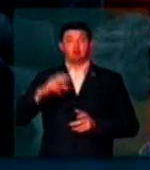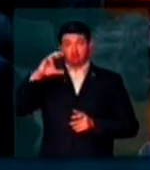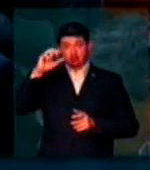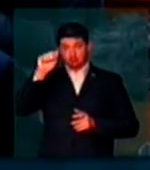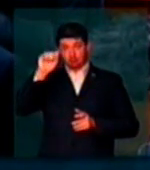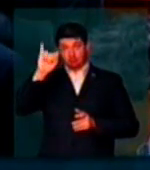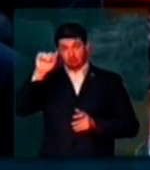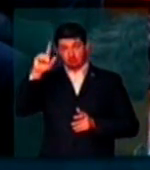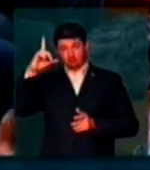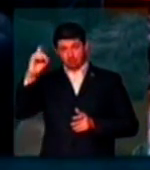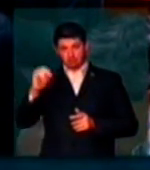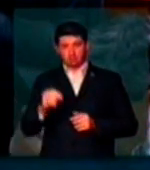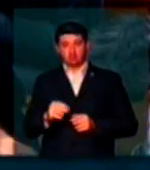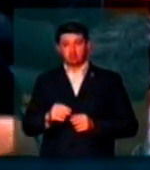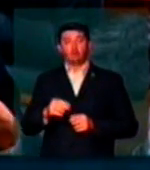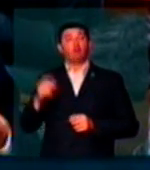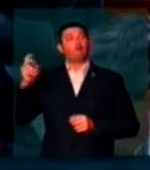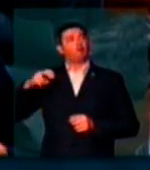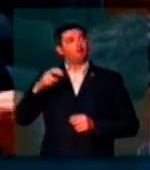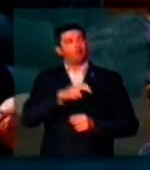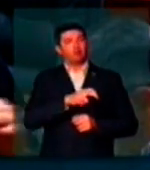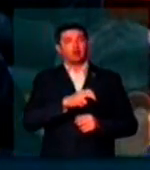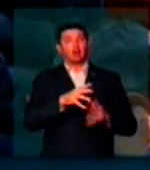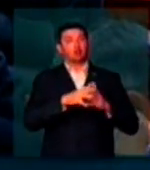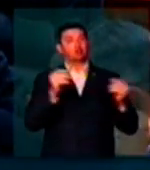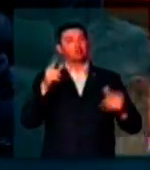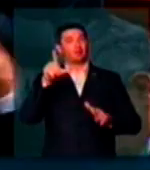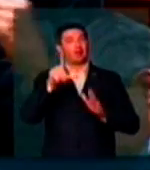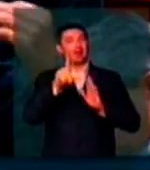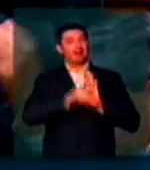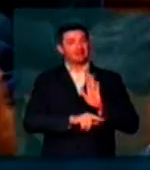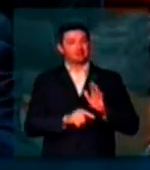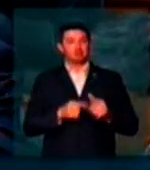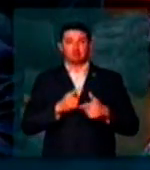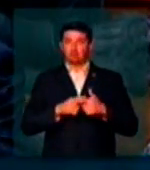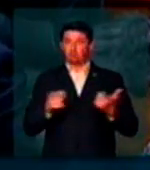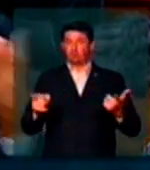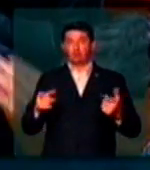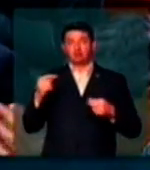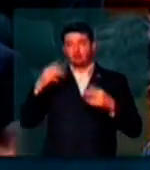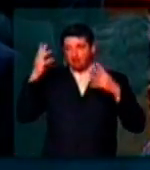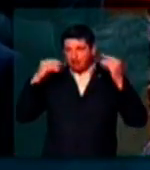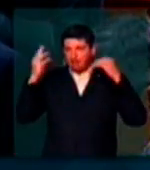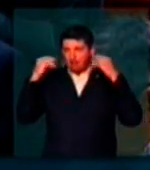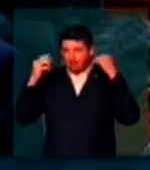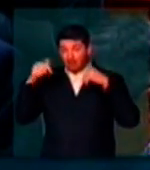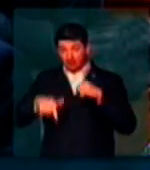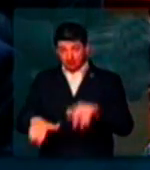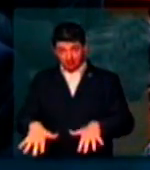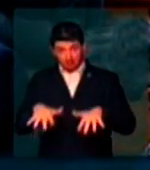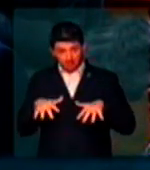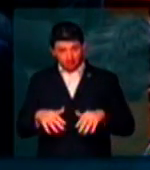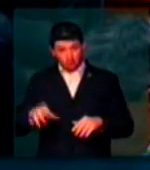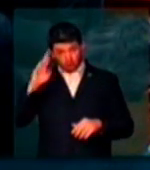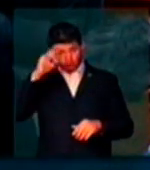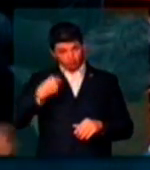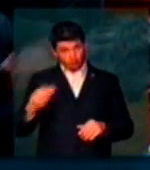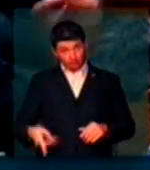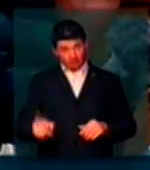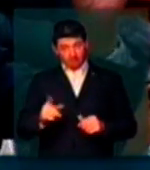Caiado foi ver, a lista já tinha sumido, porque isso virou um zum zum zum aqui dentro do plenário, Vossa Excelência não